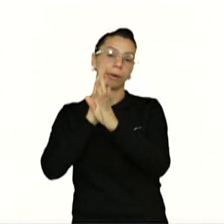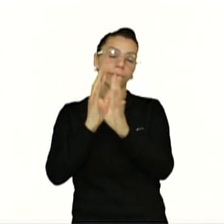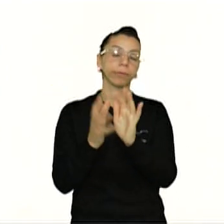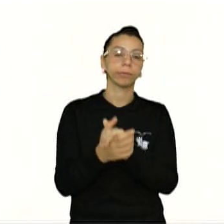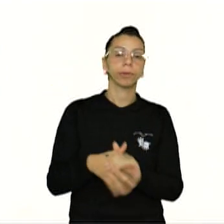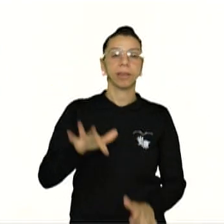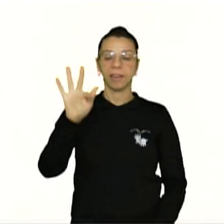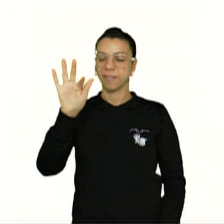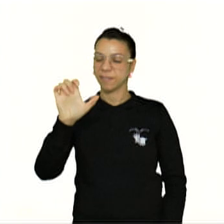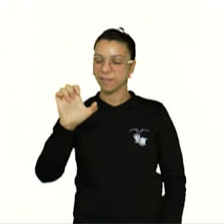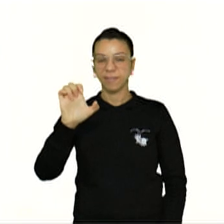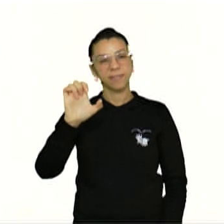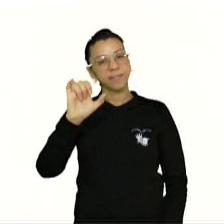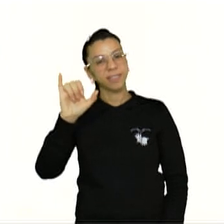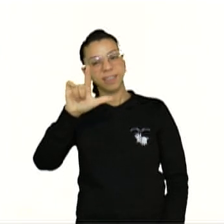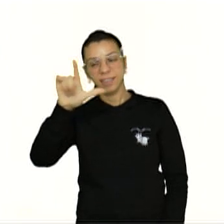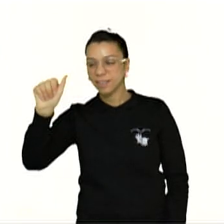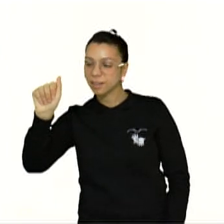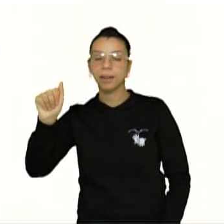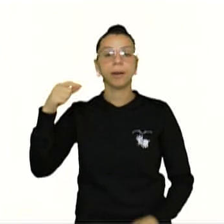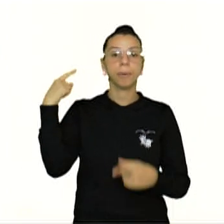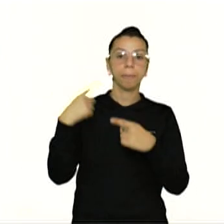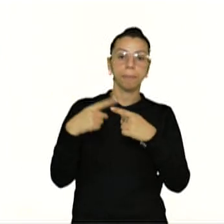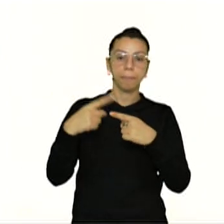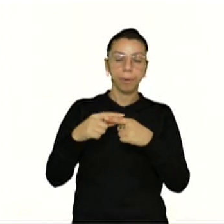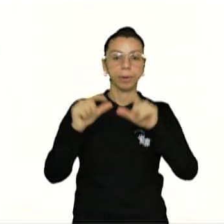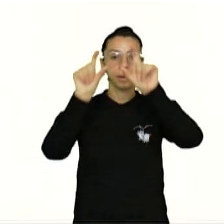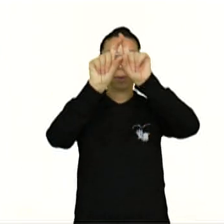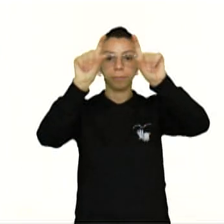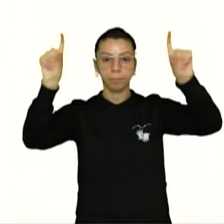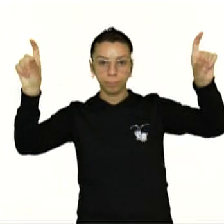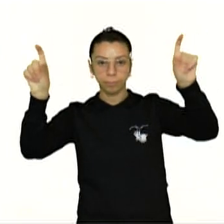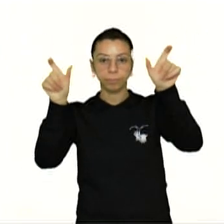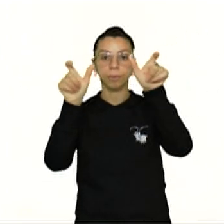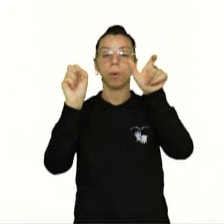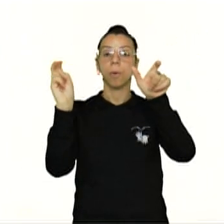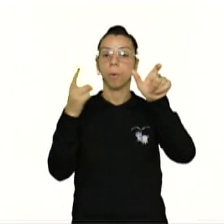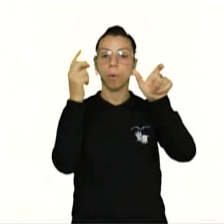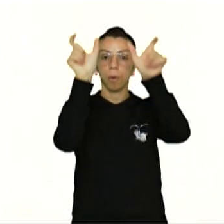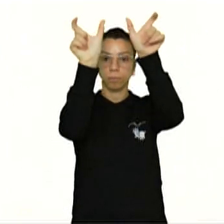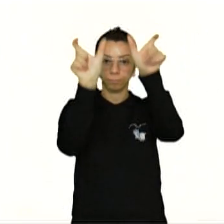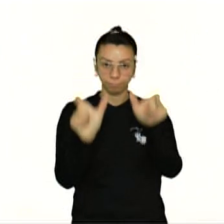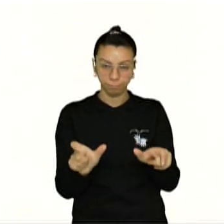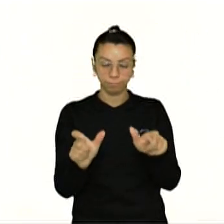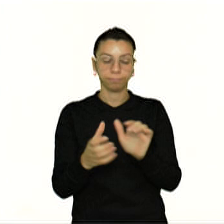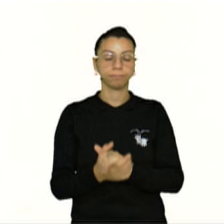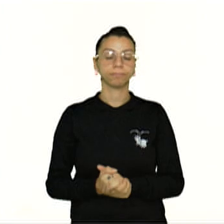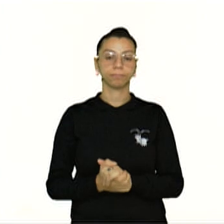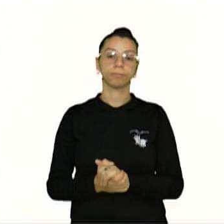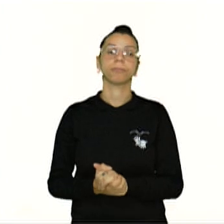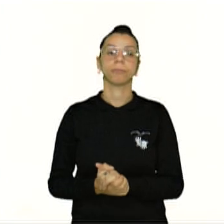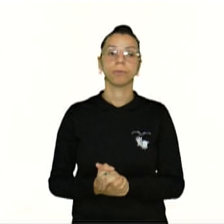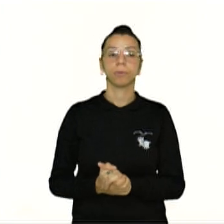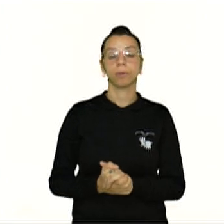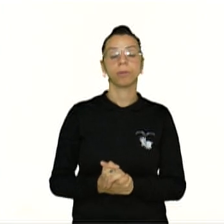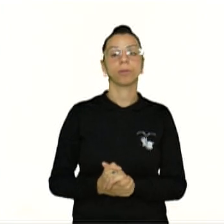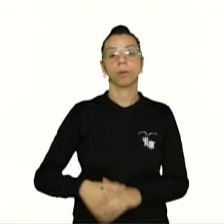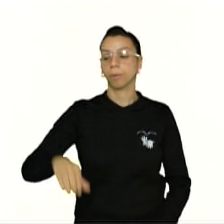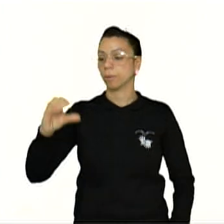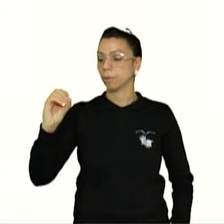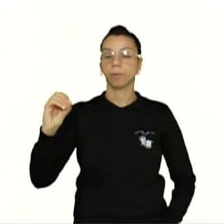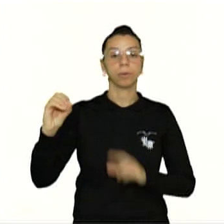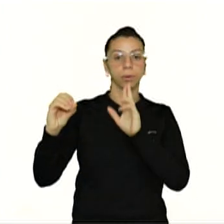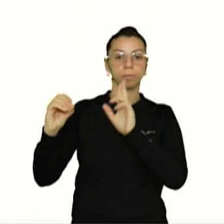essa palavra aqui, fila, porque linha ou coluna, tá? Nula, seu determinante será igual a zero.